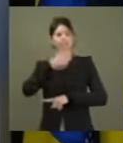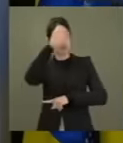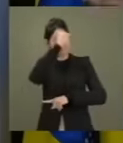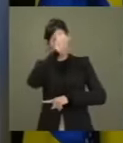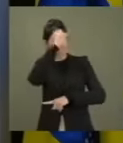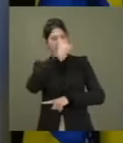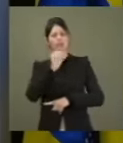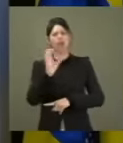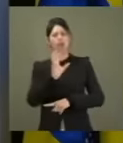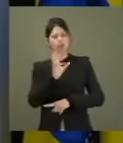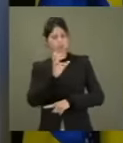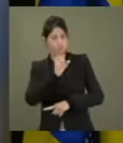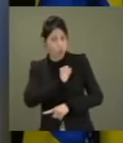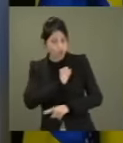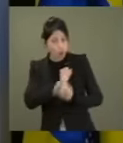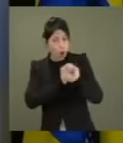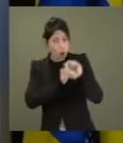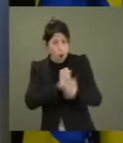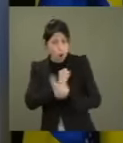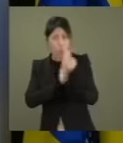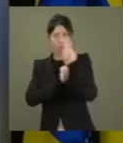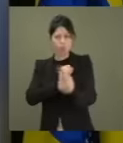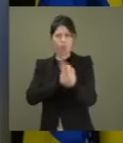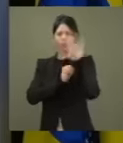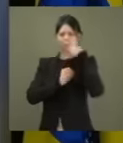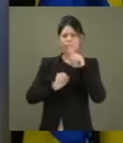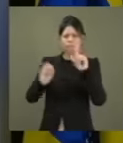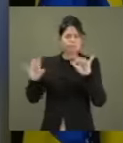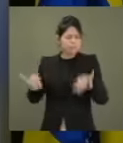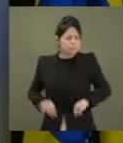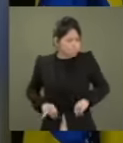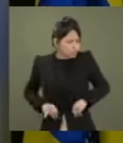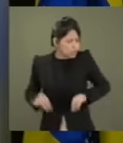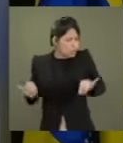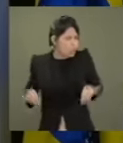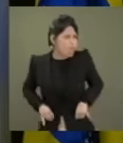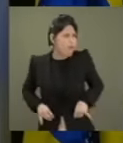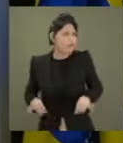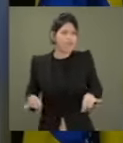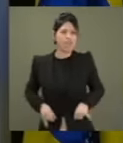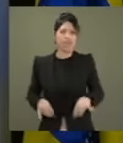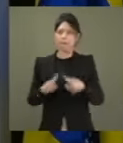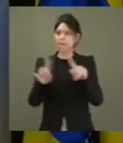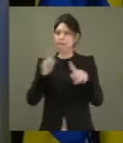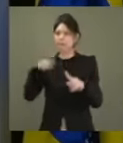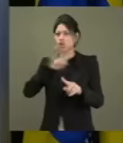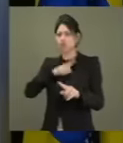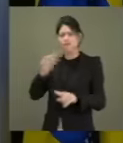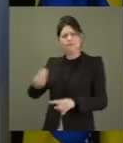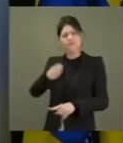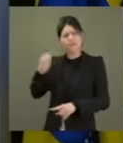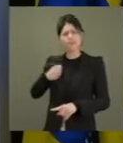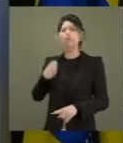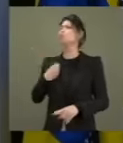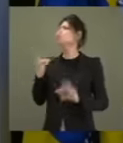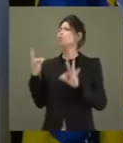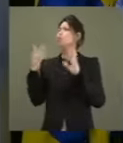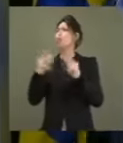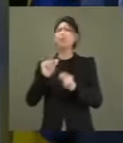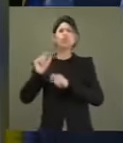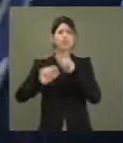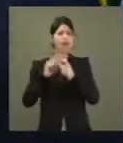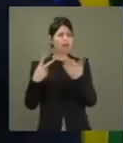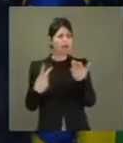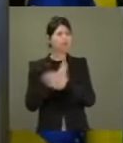pelo amor, ou a gente aprende pela dor. E nós estamos vivendo que tudo aquilo que se